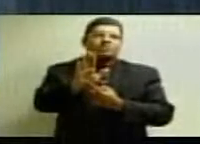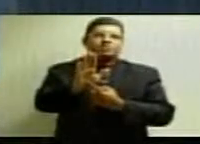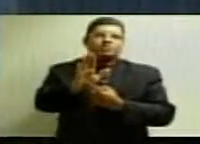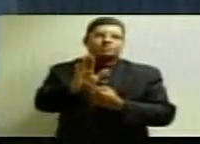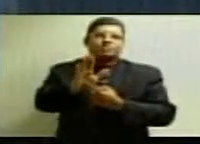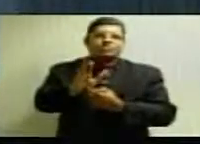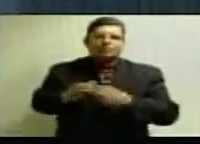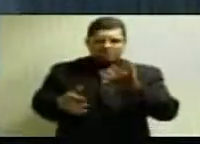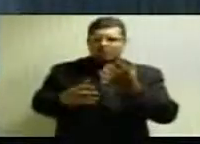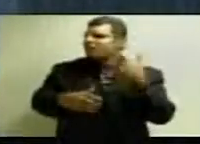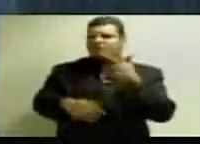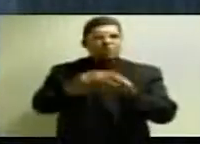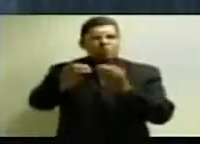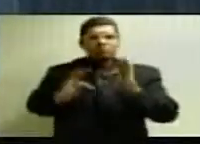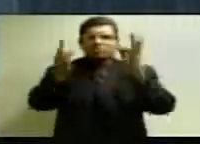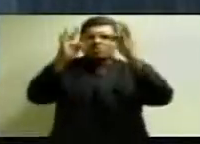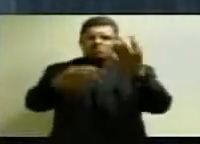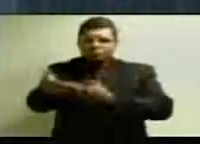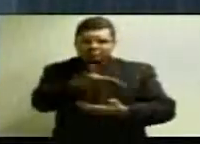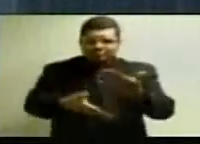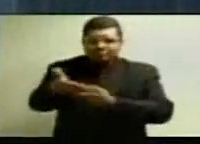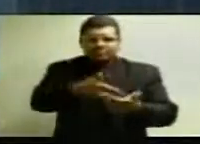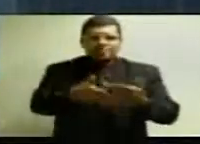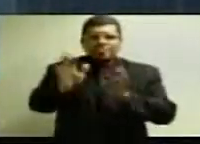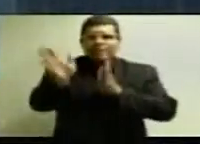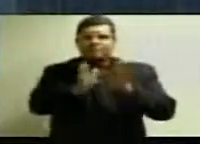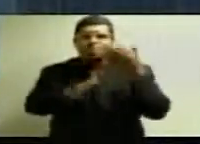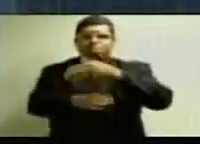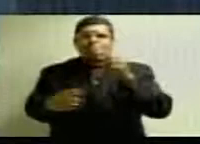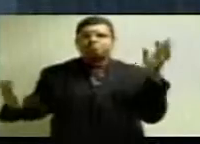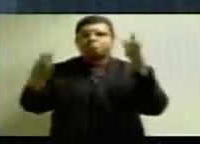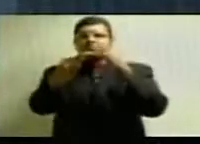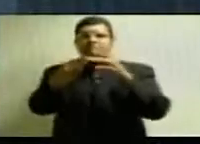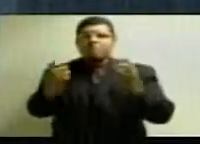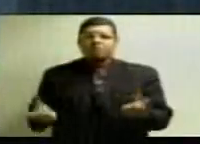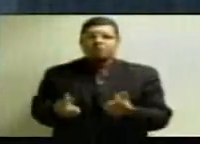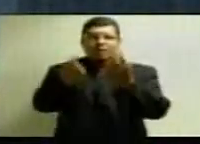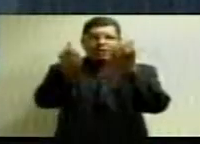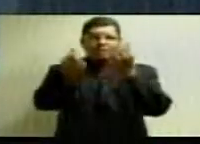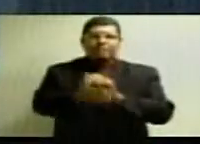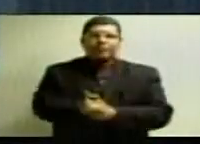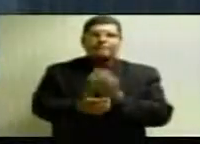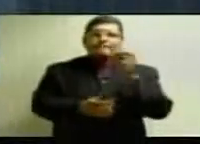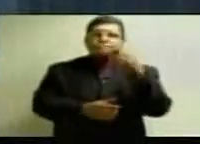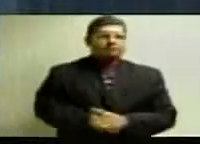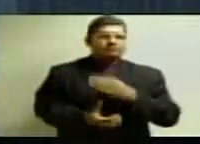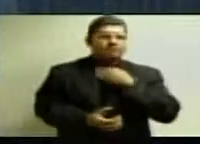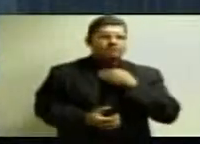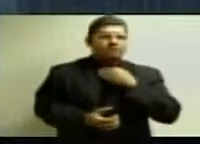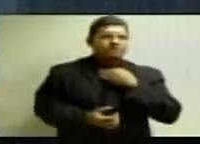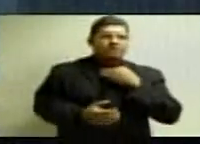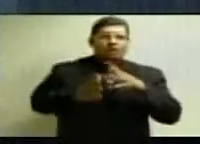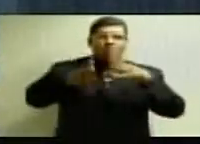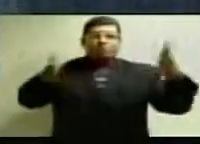na inconsistência técnica, operacional e principalmente financeira dessa obra. O